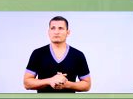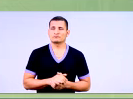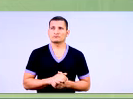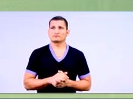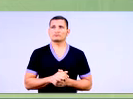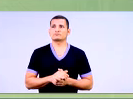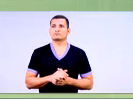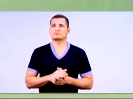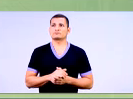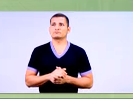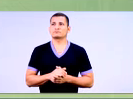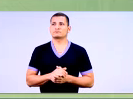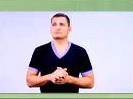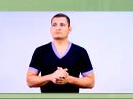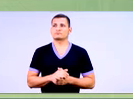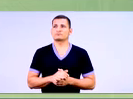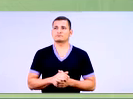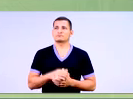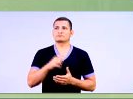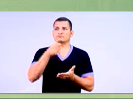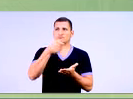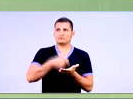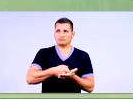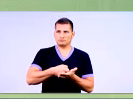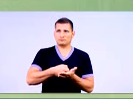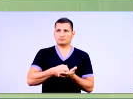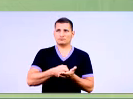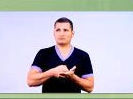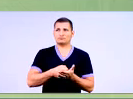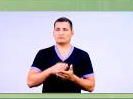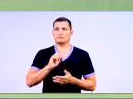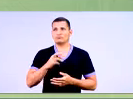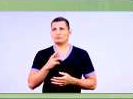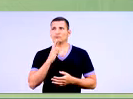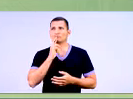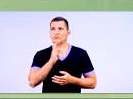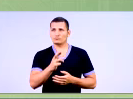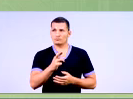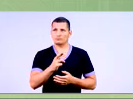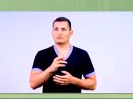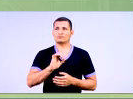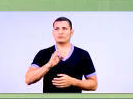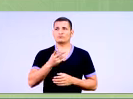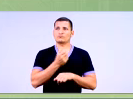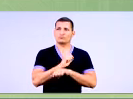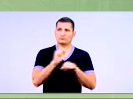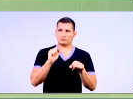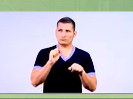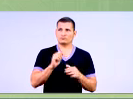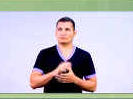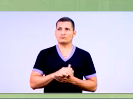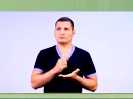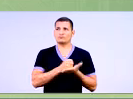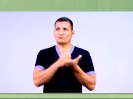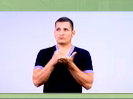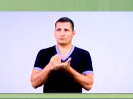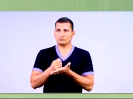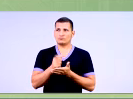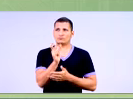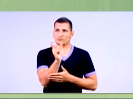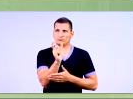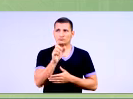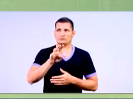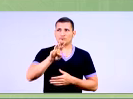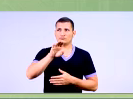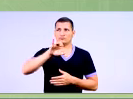I will. Então, a gente afirma ou dá a resposta na afirmativa ou negativa com o auxiliar, certo?